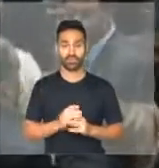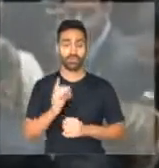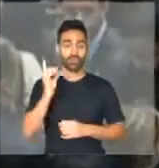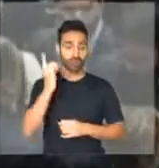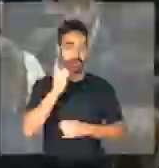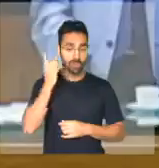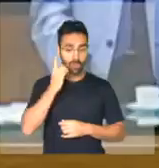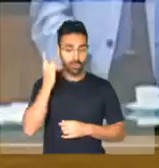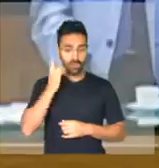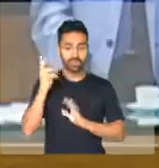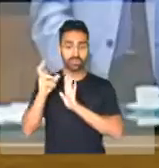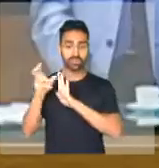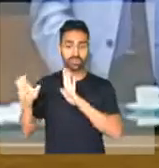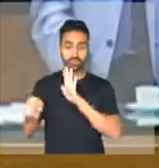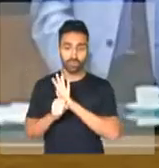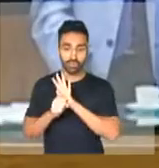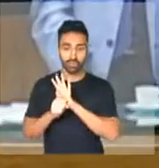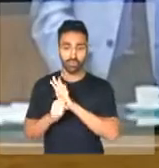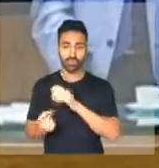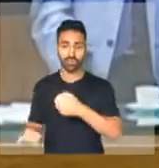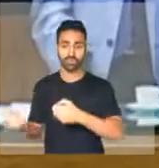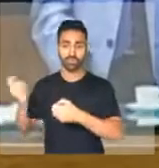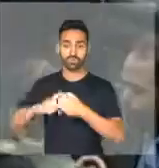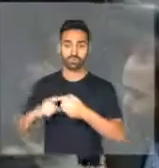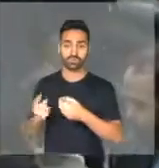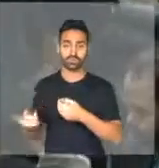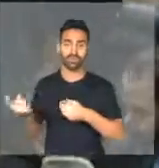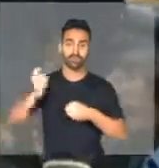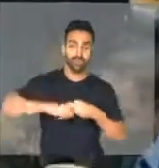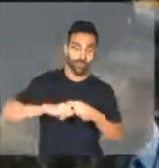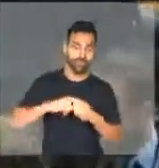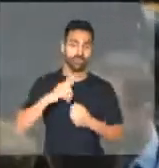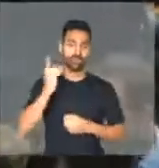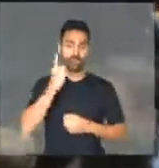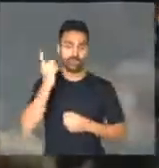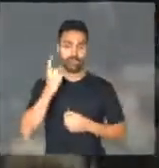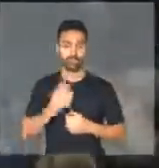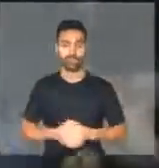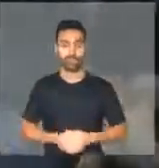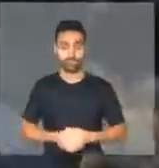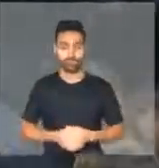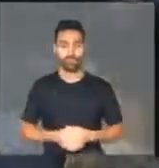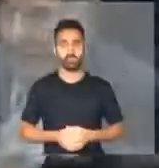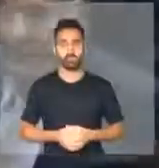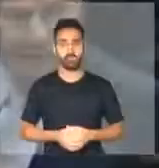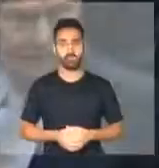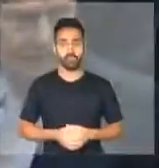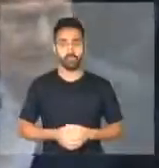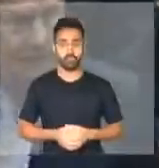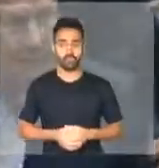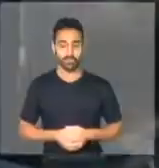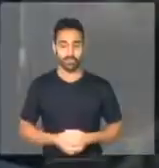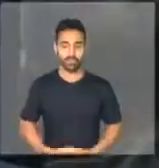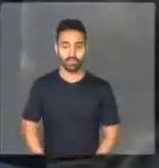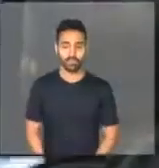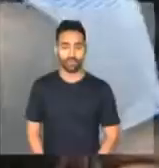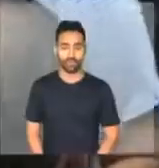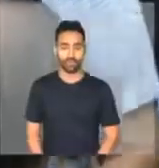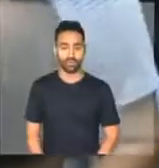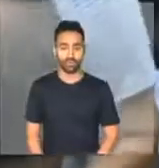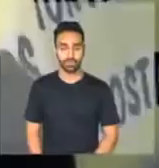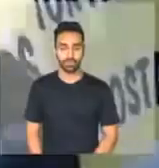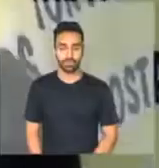parlamentares simbolicamente devolvidos. A minha alma tá armada e apontada